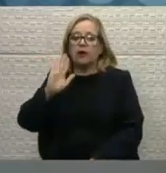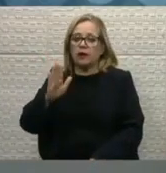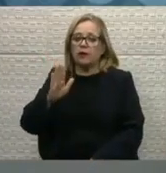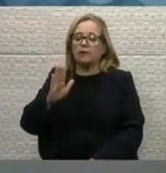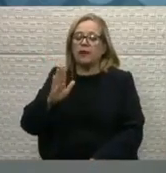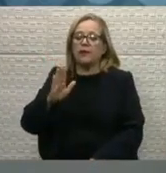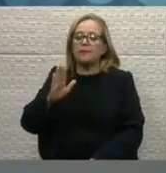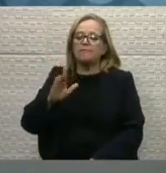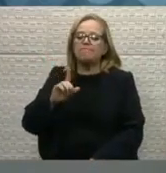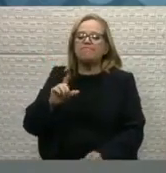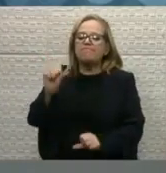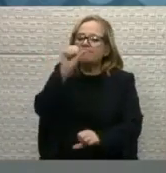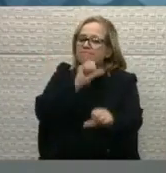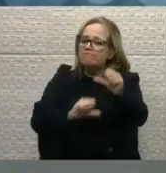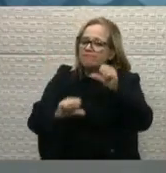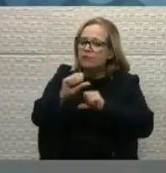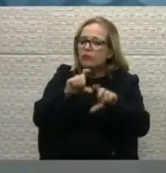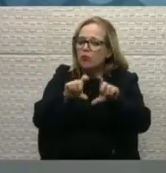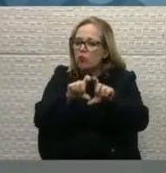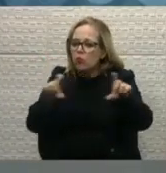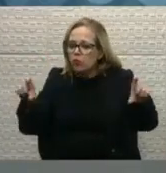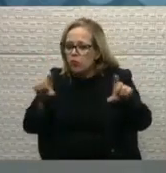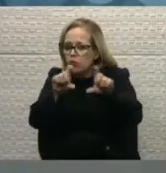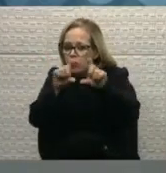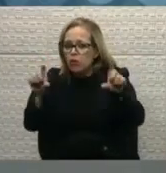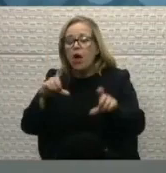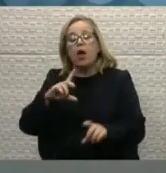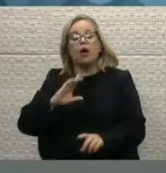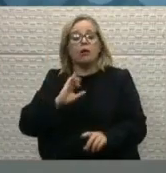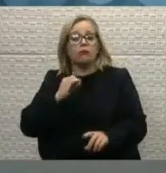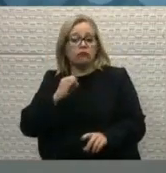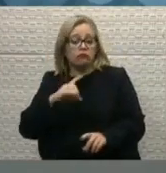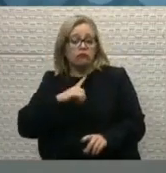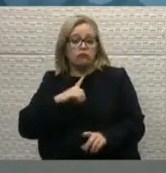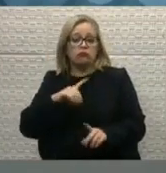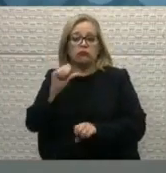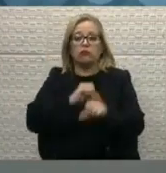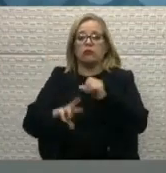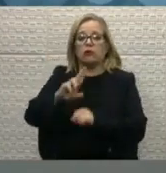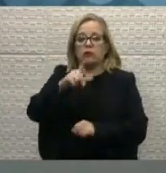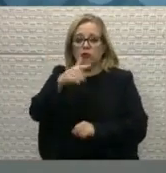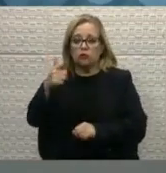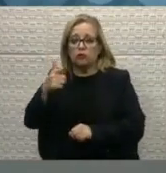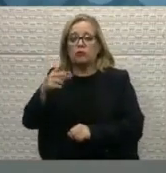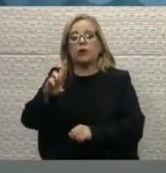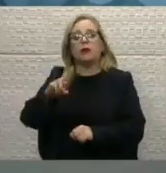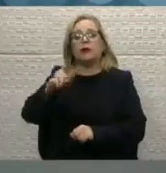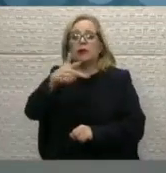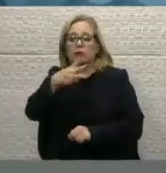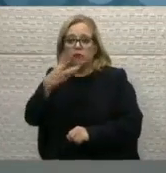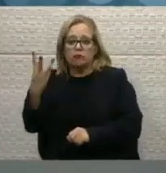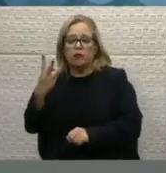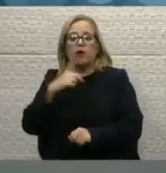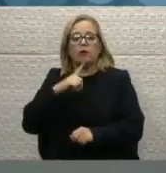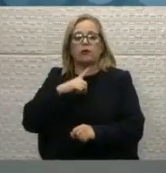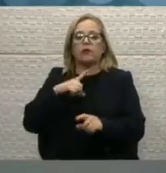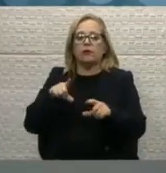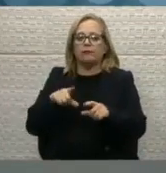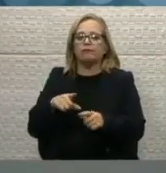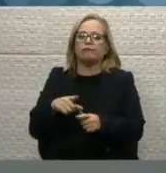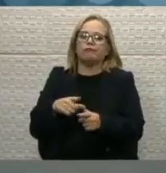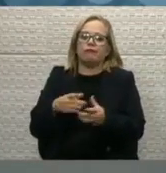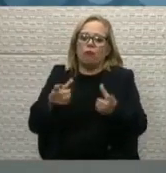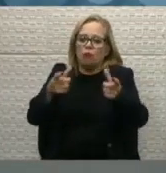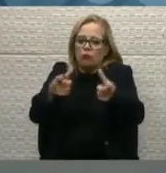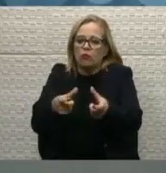da transformação linear. Se eu tenho uma transformação de R2 em R3, ela vai ter tamanho 3